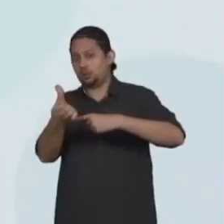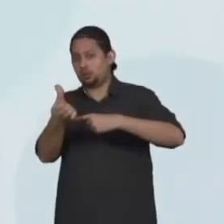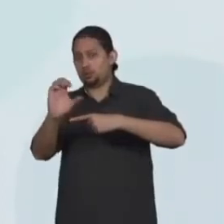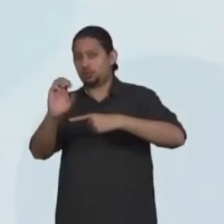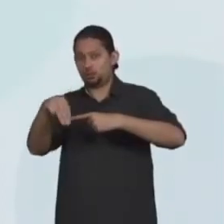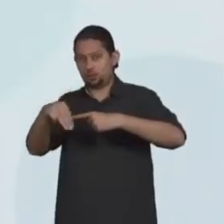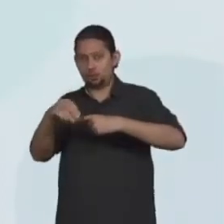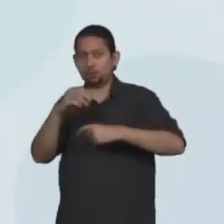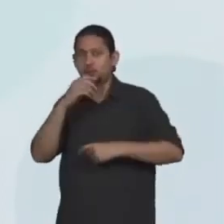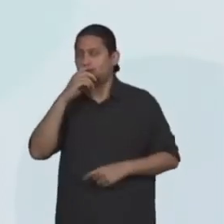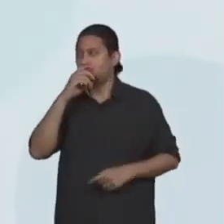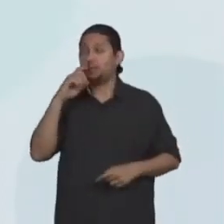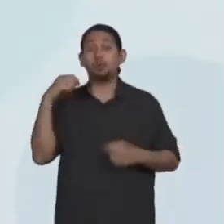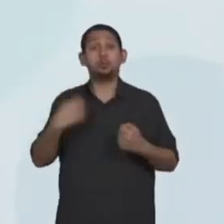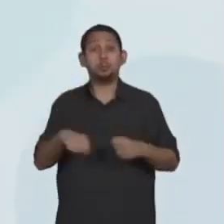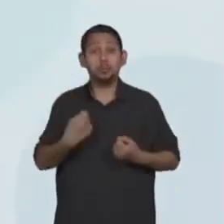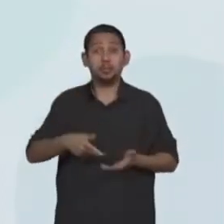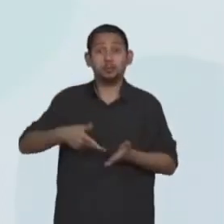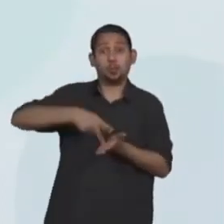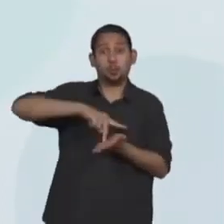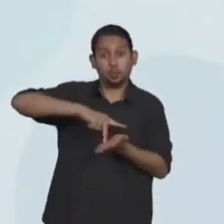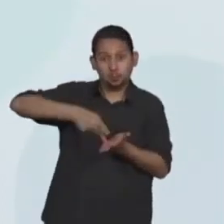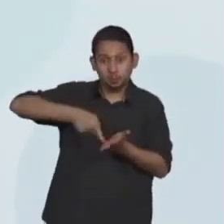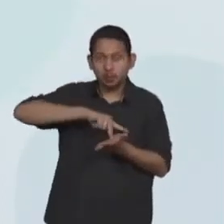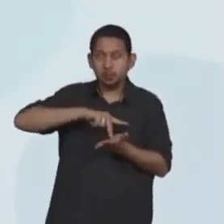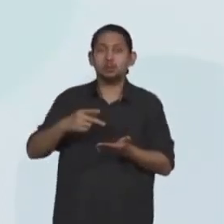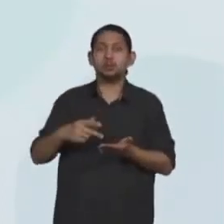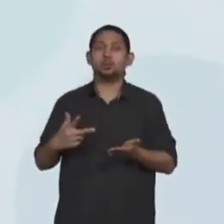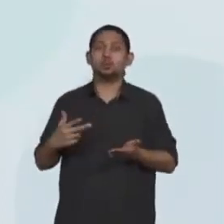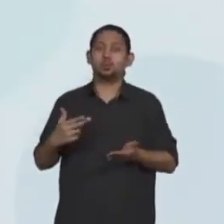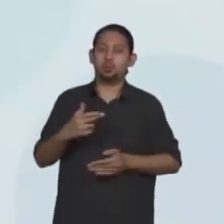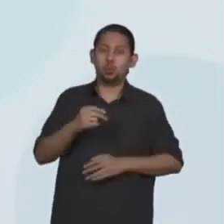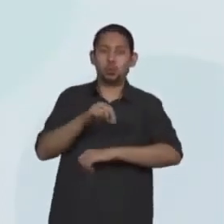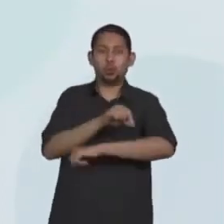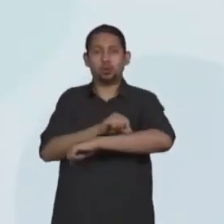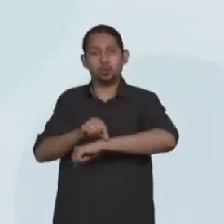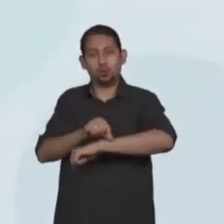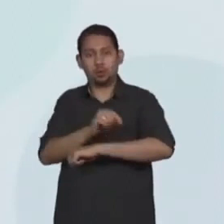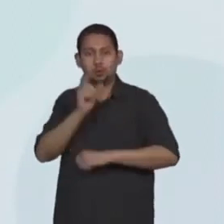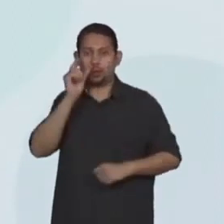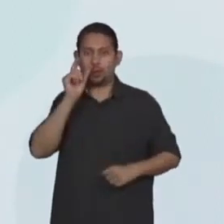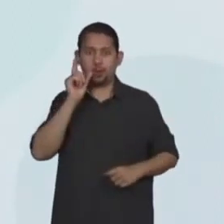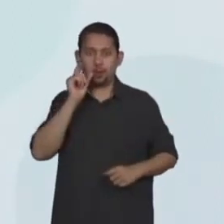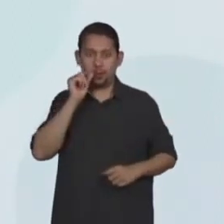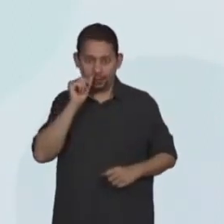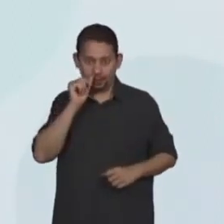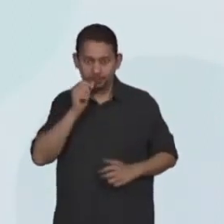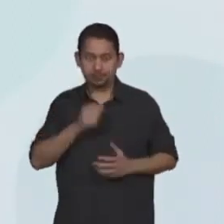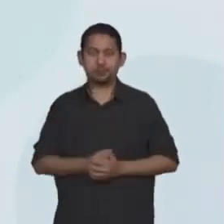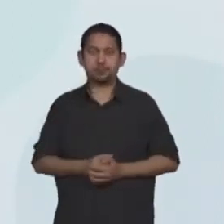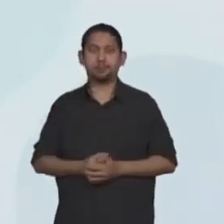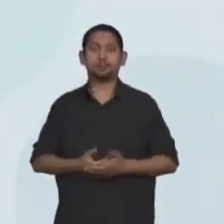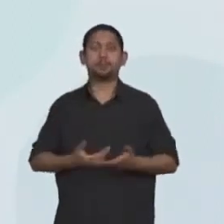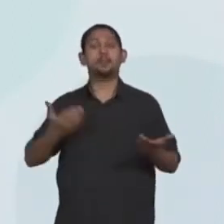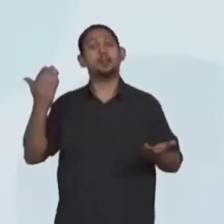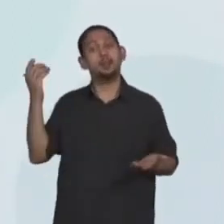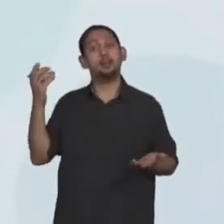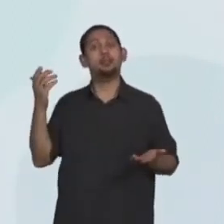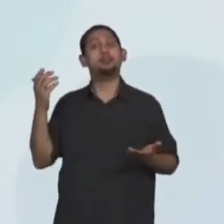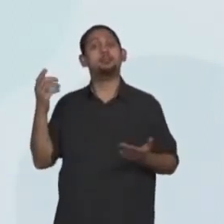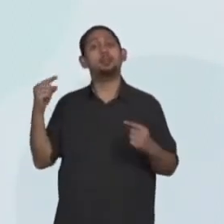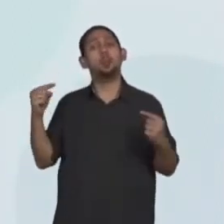usar o compasso, a tesoura, a régua e o lápis. O conceito científico dessa parte do